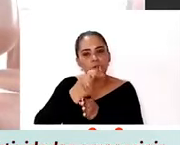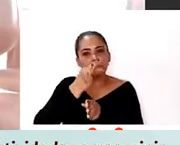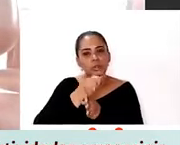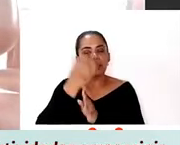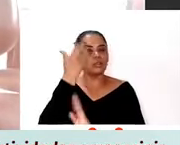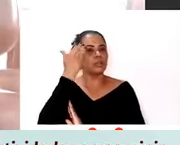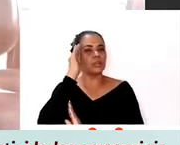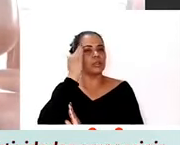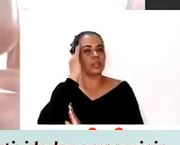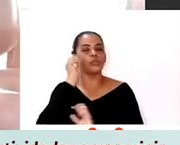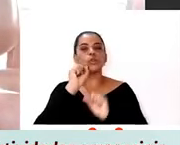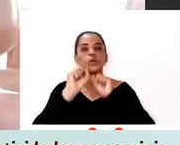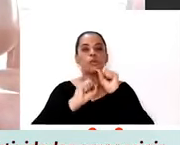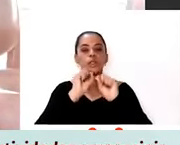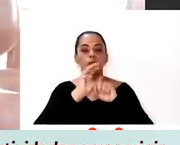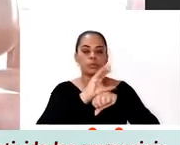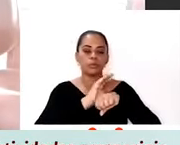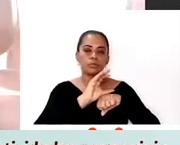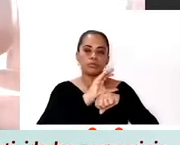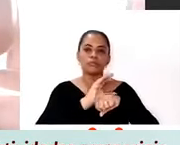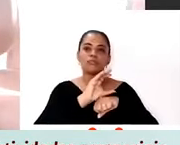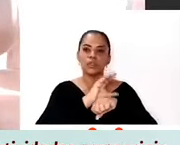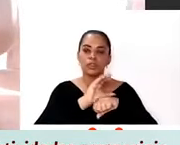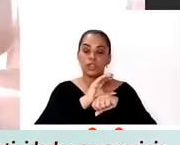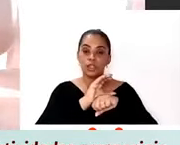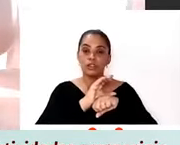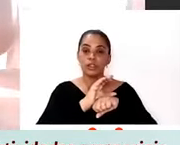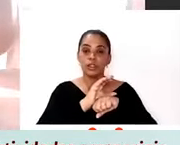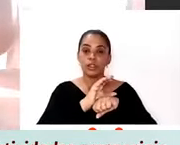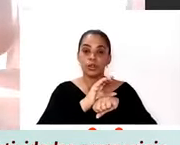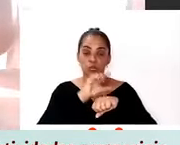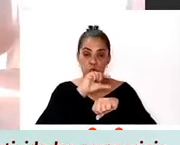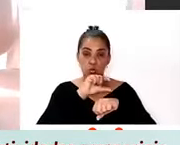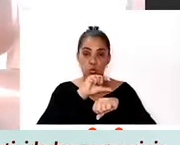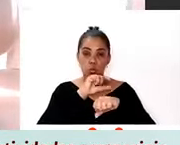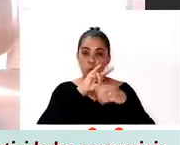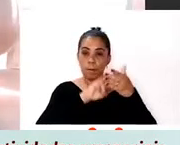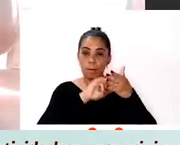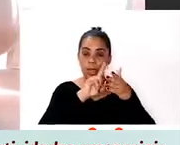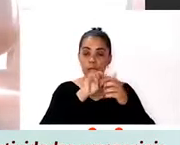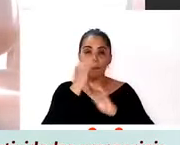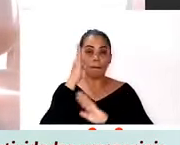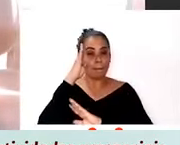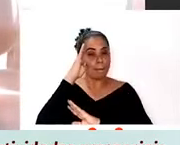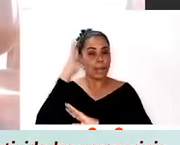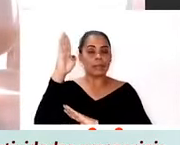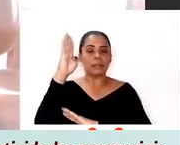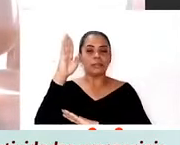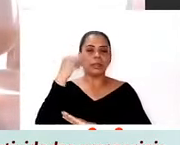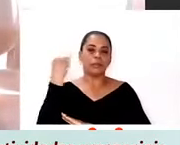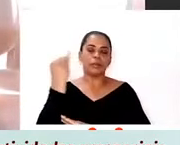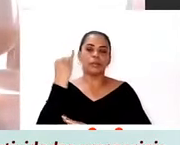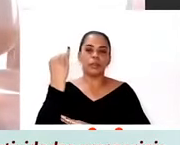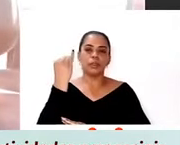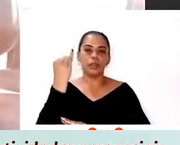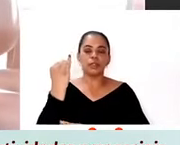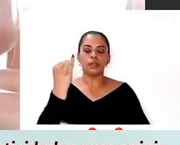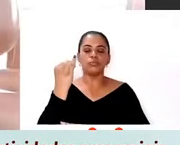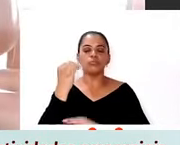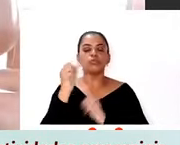entende que a Constituição Federal, que é a nossa Carta Maior, seguido do ECA, o direito maior não pode ser o